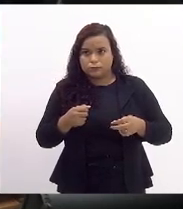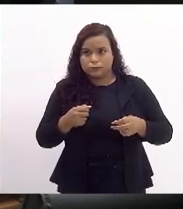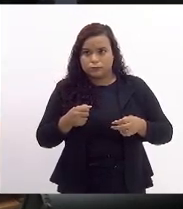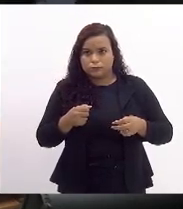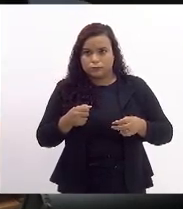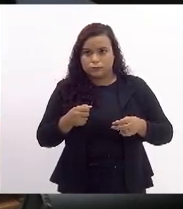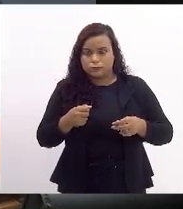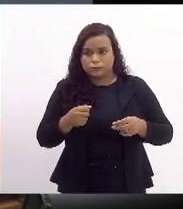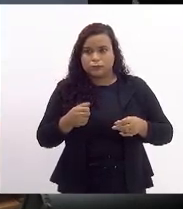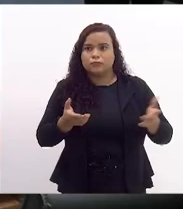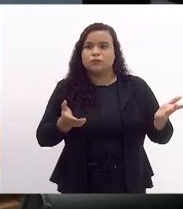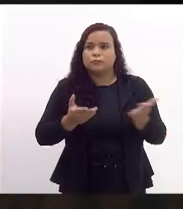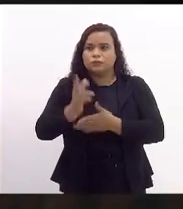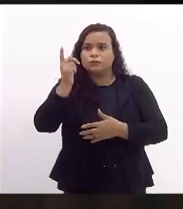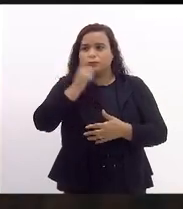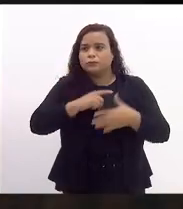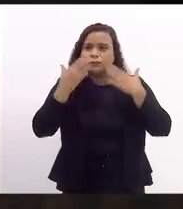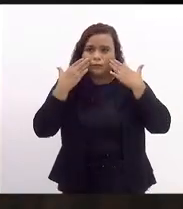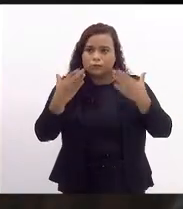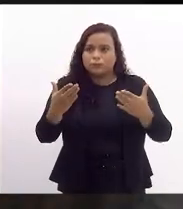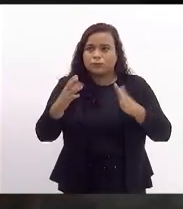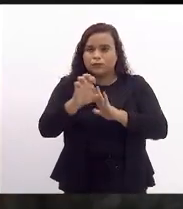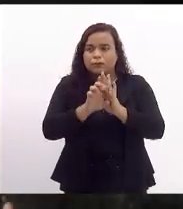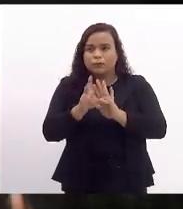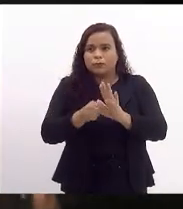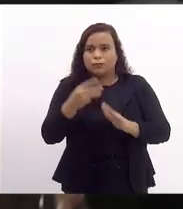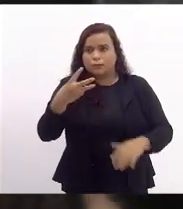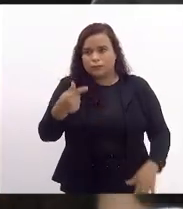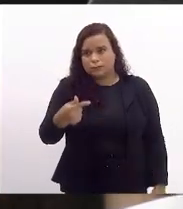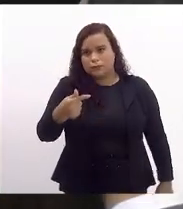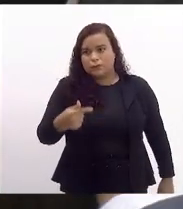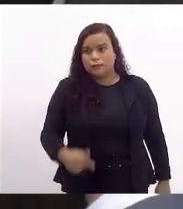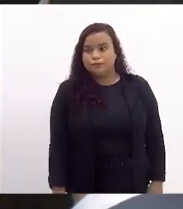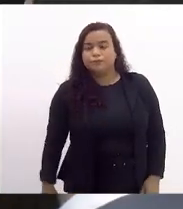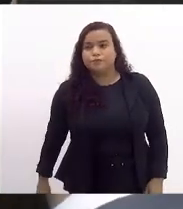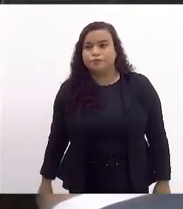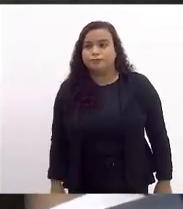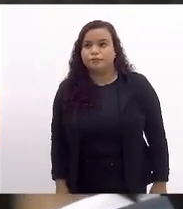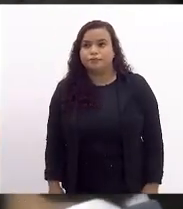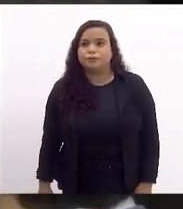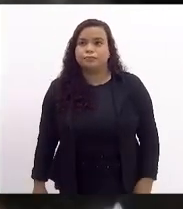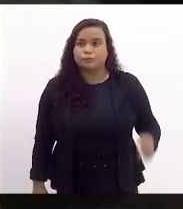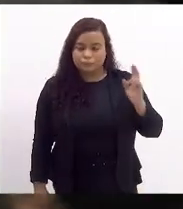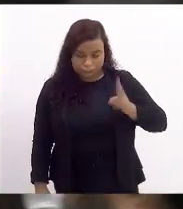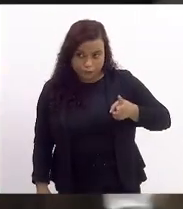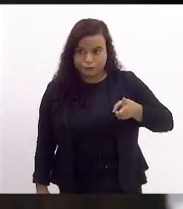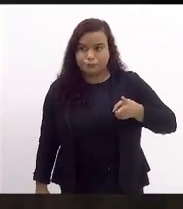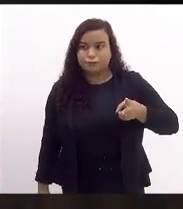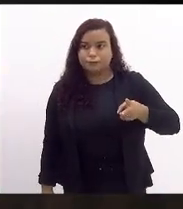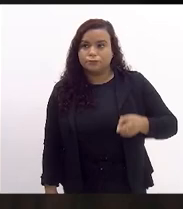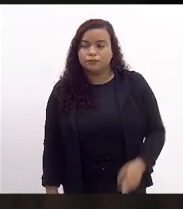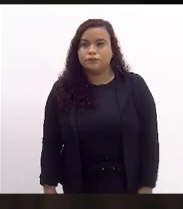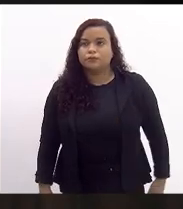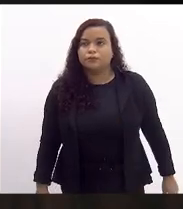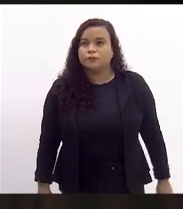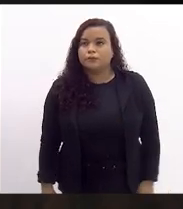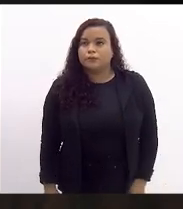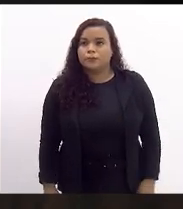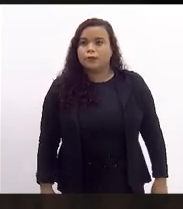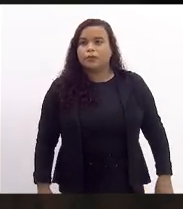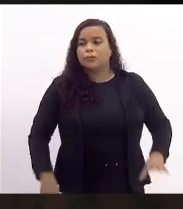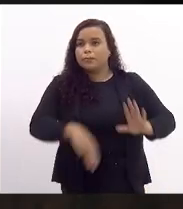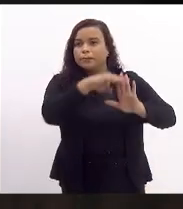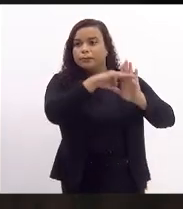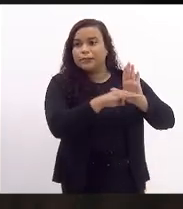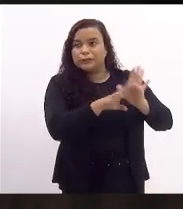e eu aprovado o destaque da emenda 37 e segue a